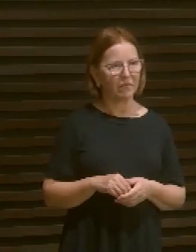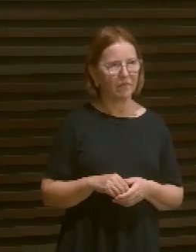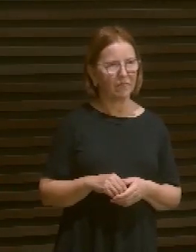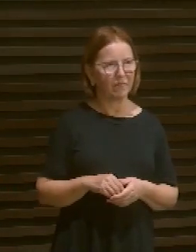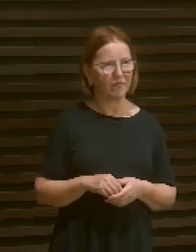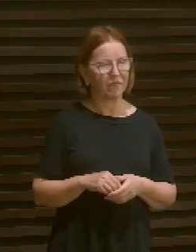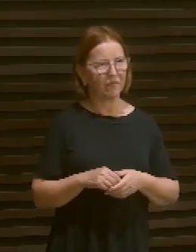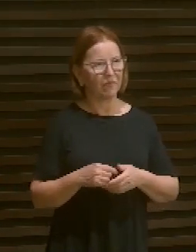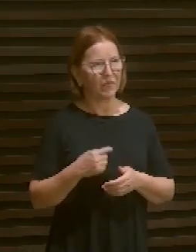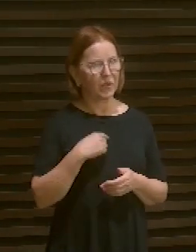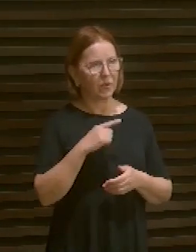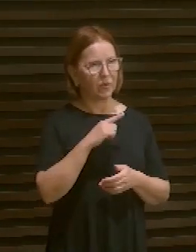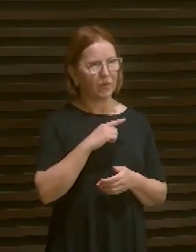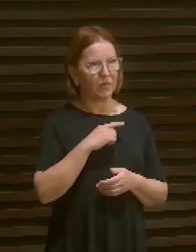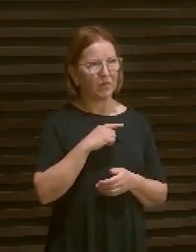eu tenho um menino